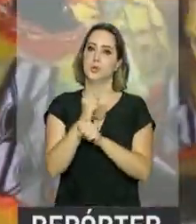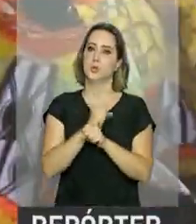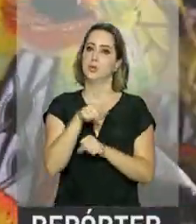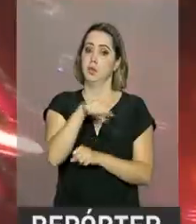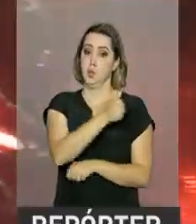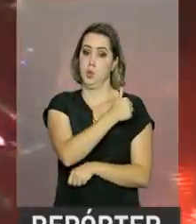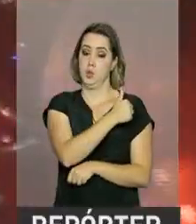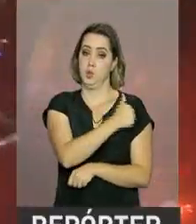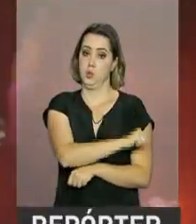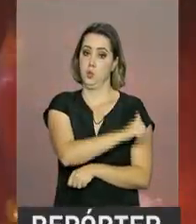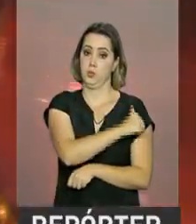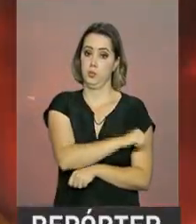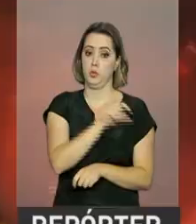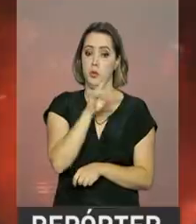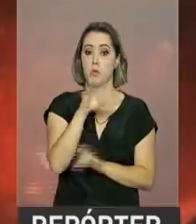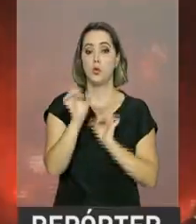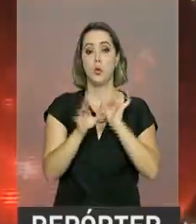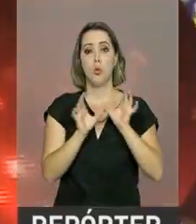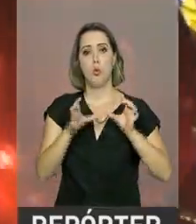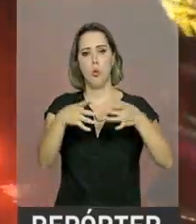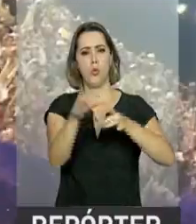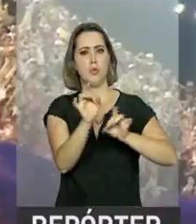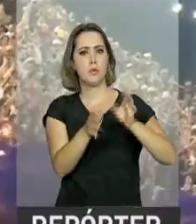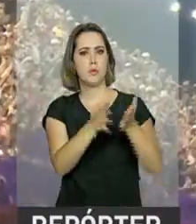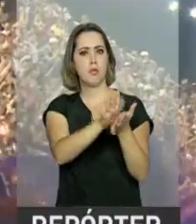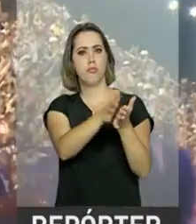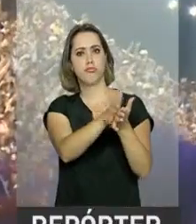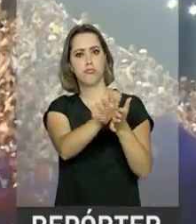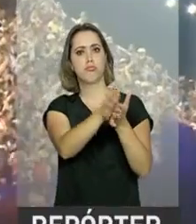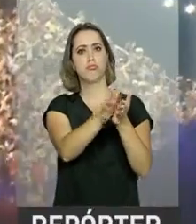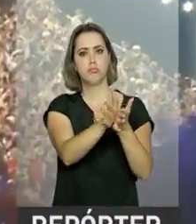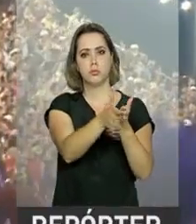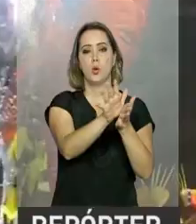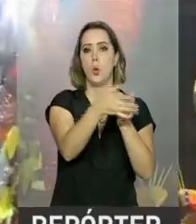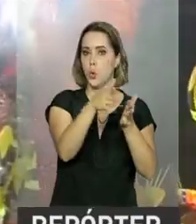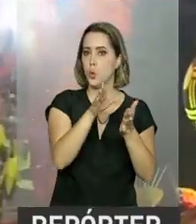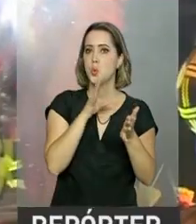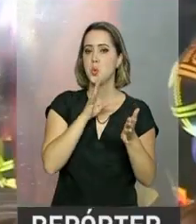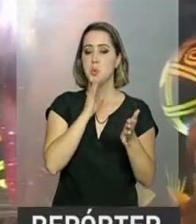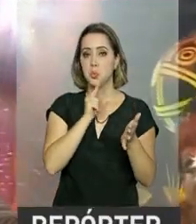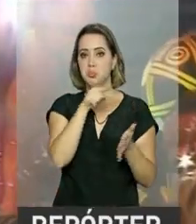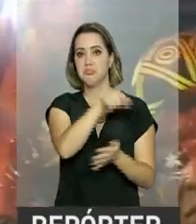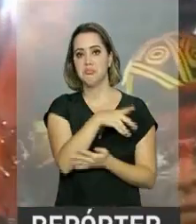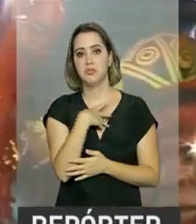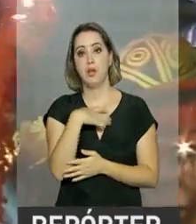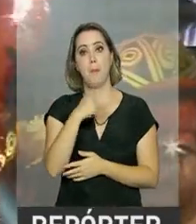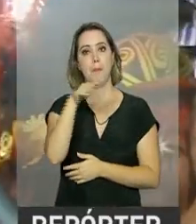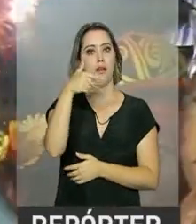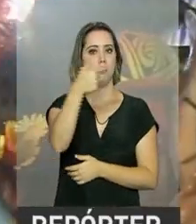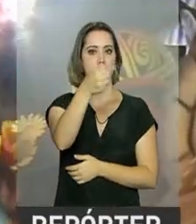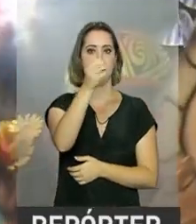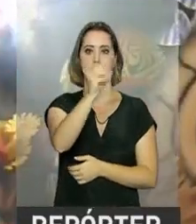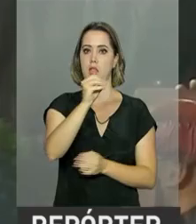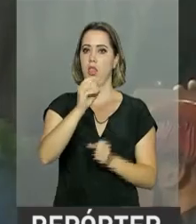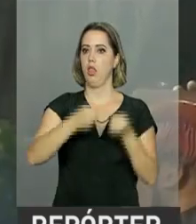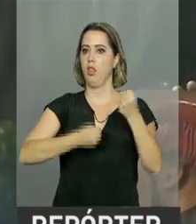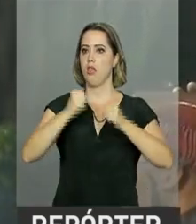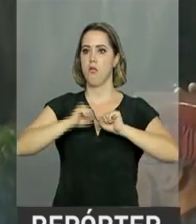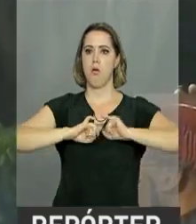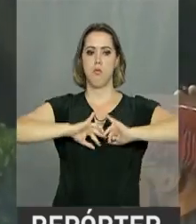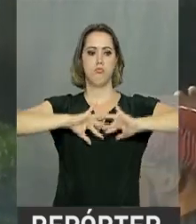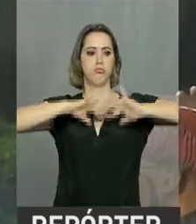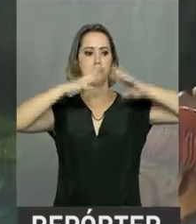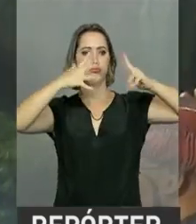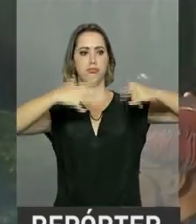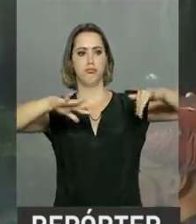Sapucaí só pelo grupo especial das escolas de samba o mais popular de todos são cerca de 70 carros alegóricos uns dos